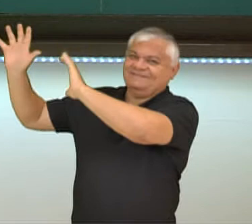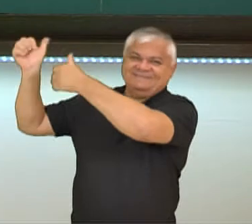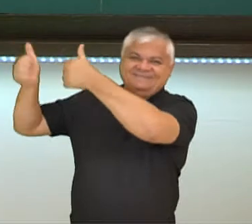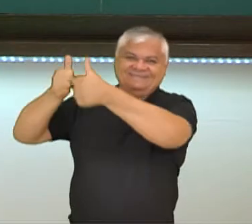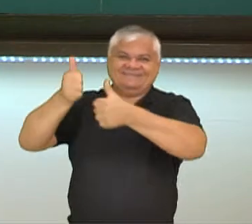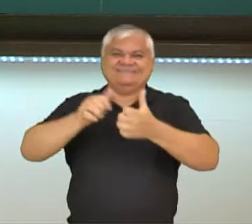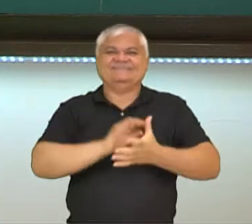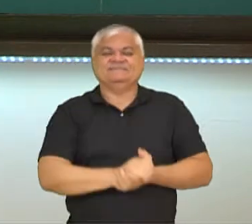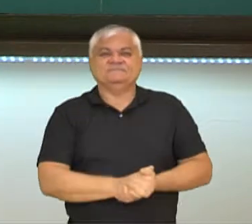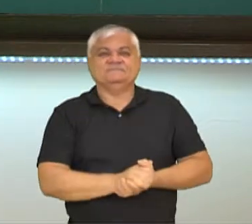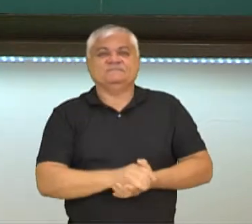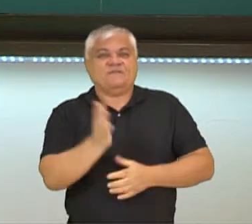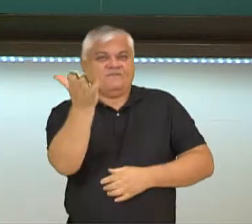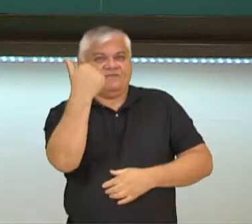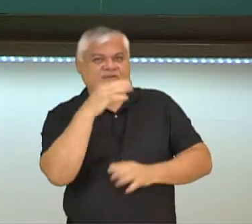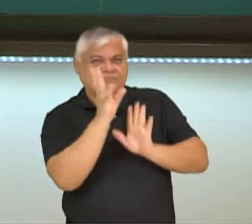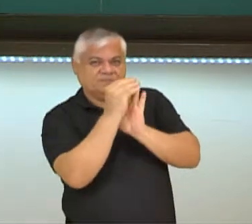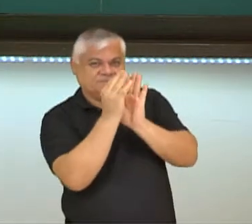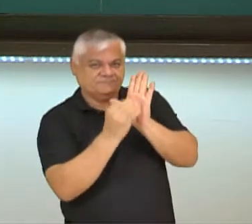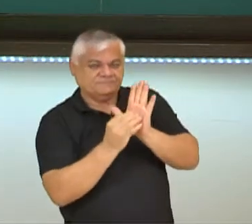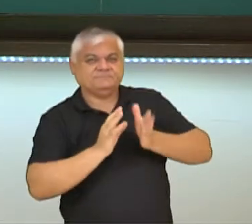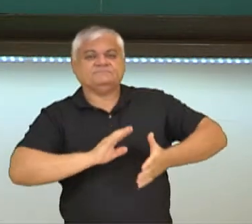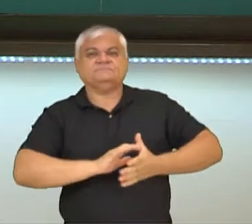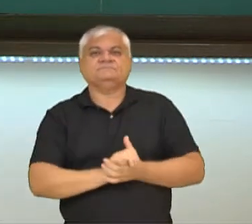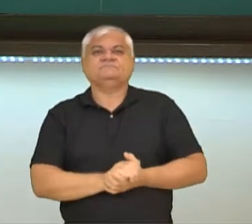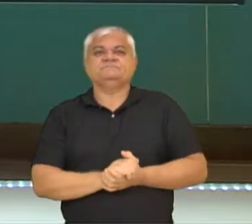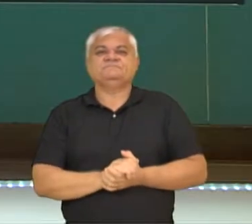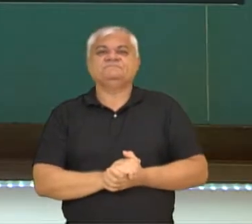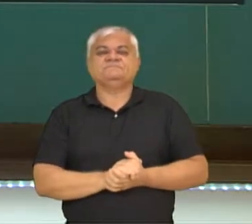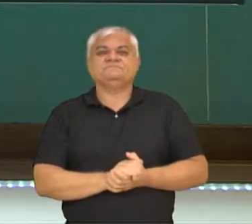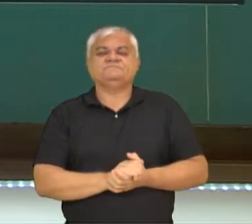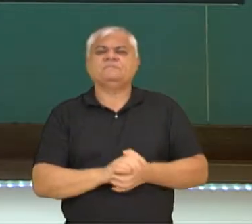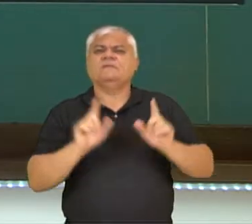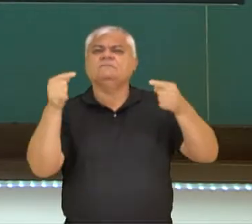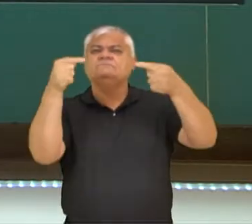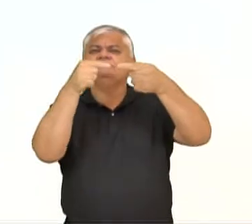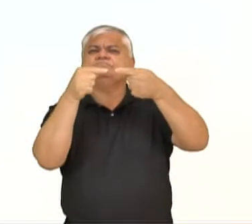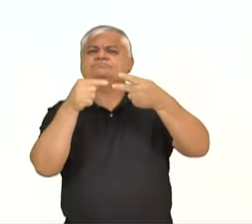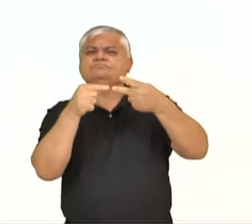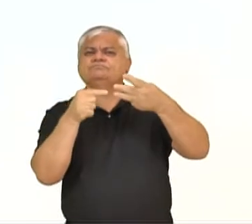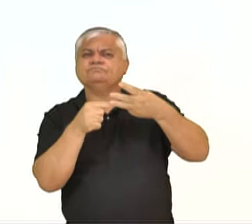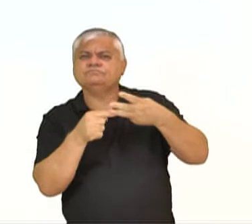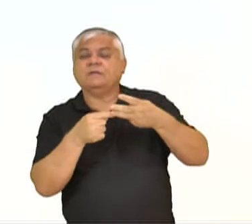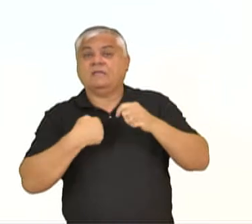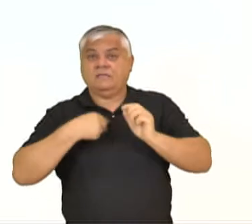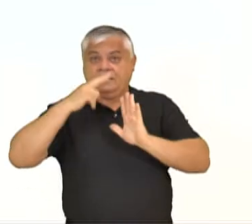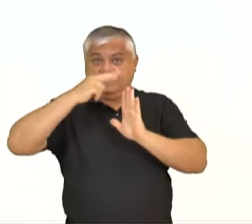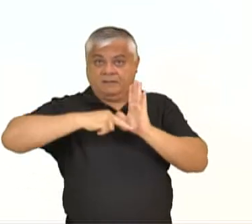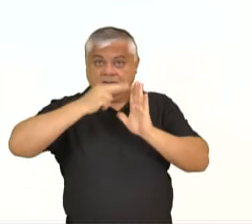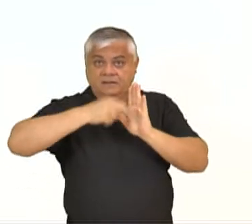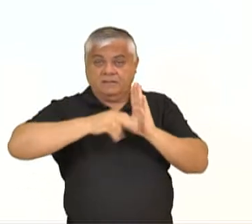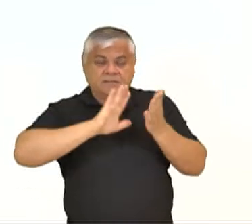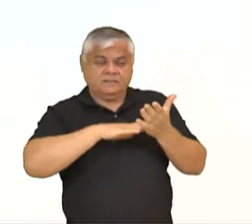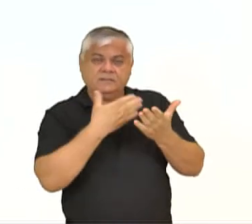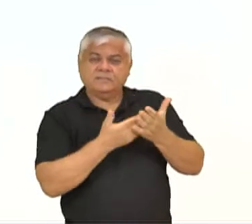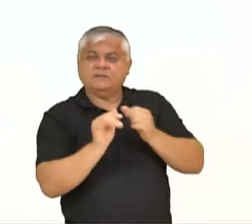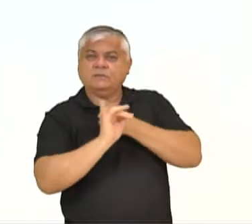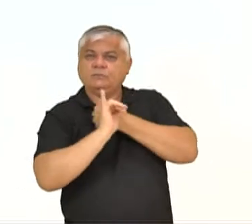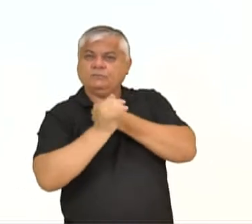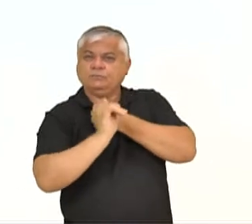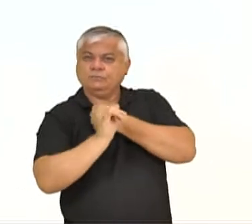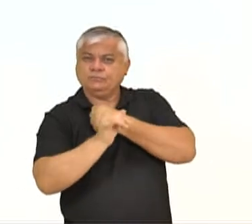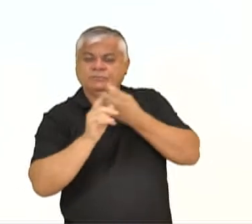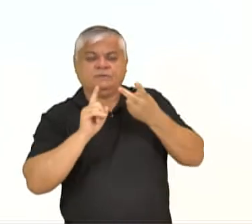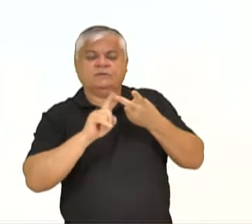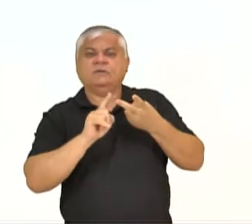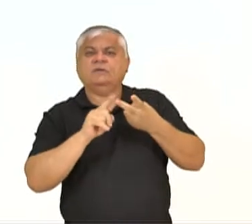Ronaldo? Vamos então aos conteúdos? Os nossos objetivos: ler e interpretar uma crônica,